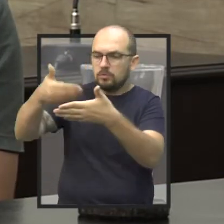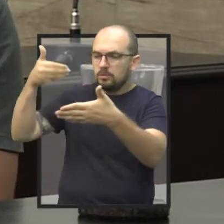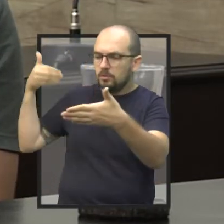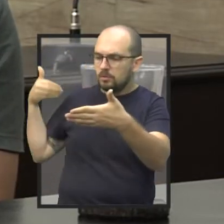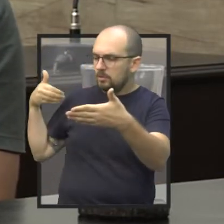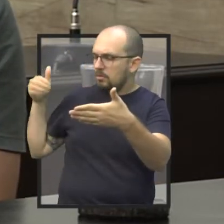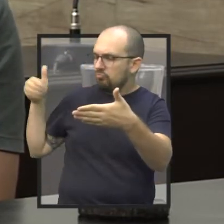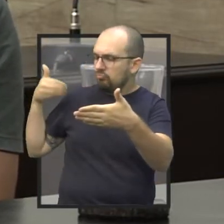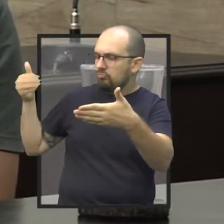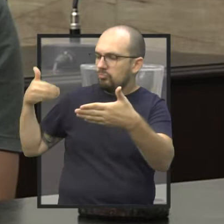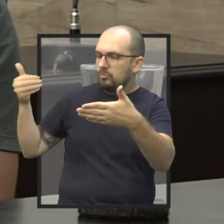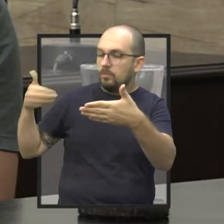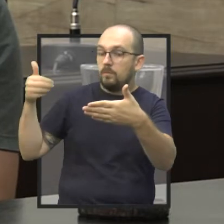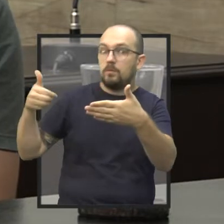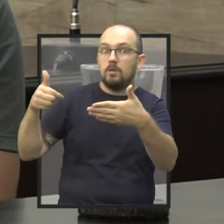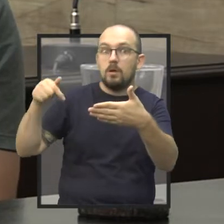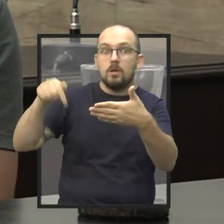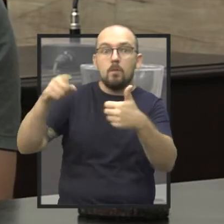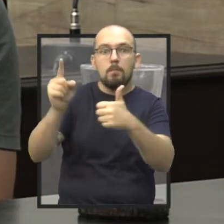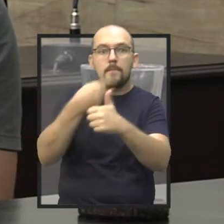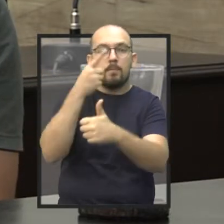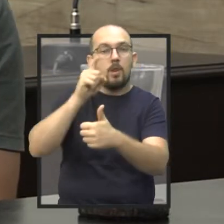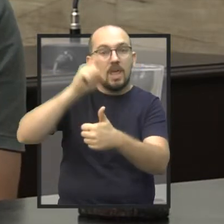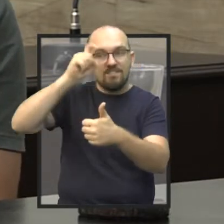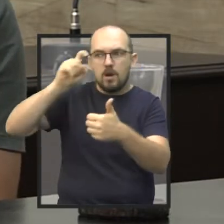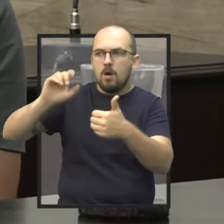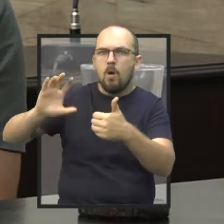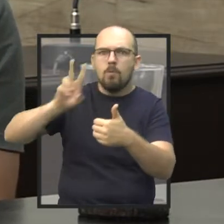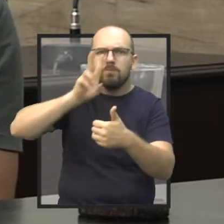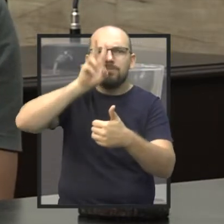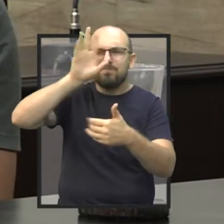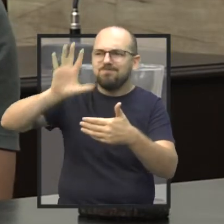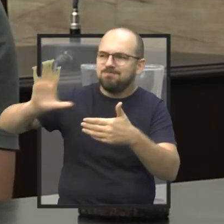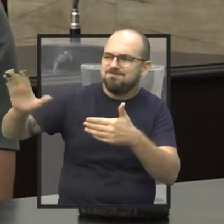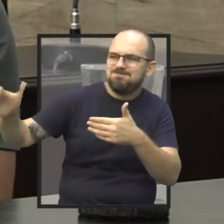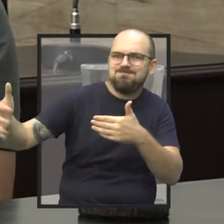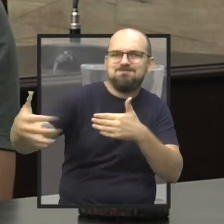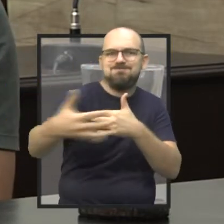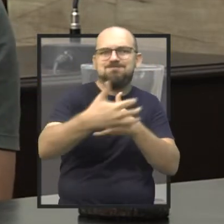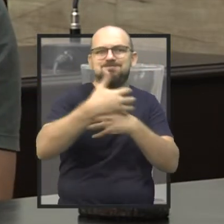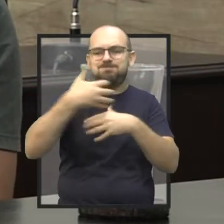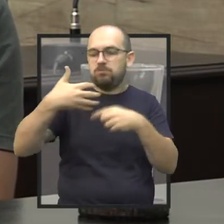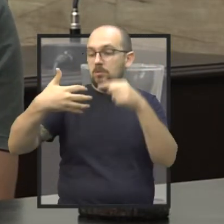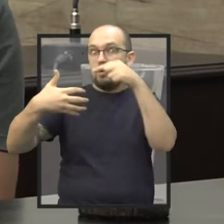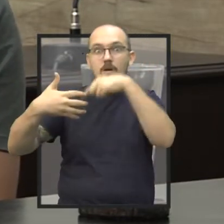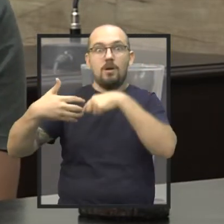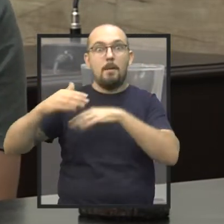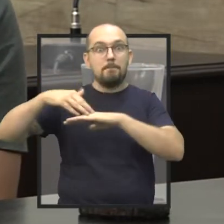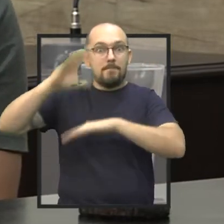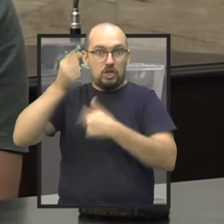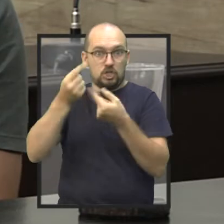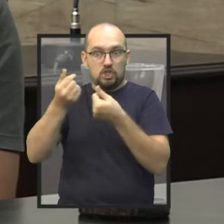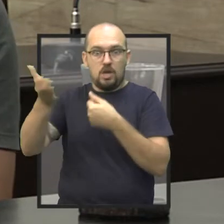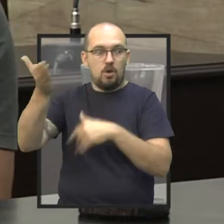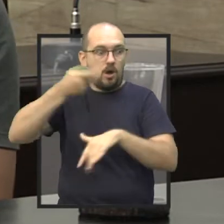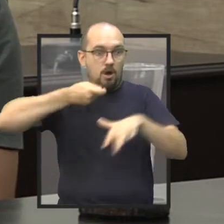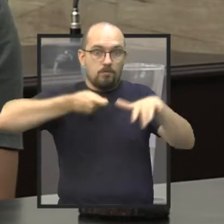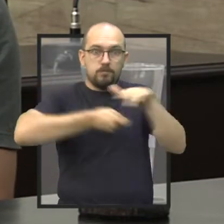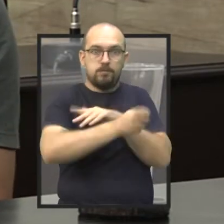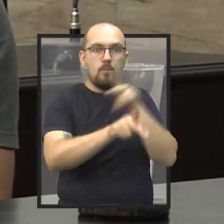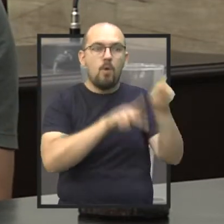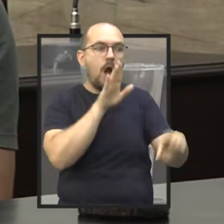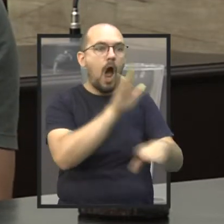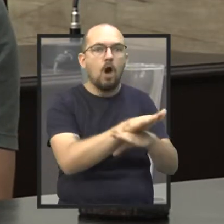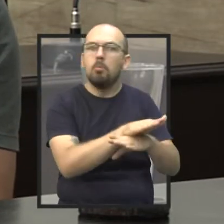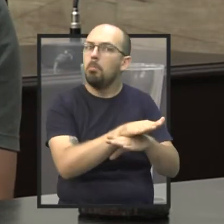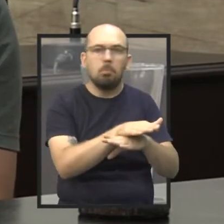arrecadação foi o do primeiro ano de governo do prefeito Ivan. E isso não está se revertindo em avanços para a população e a